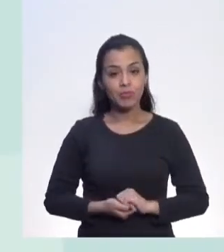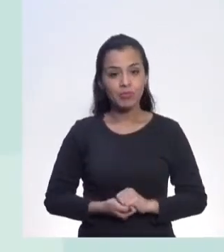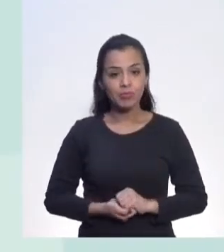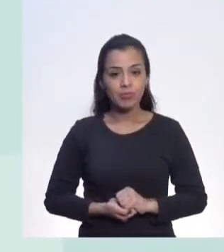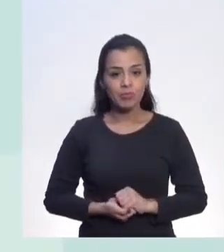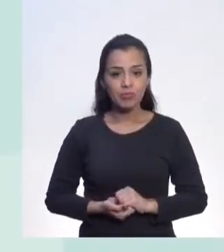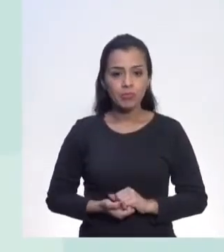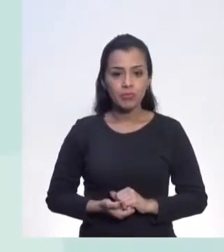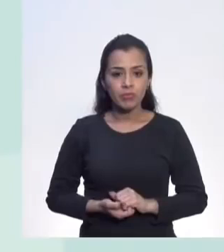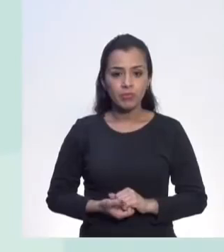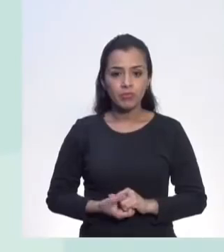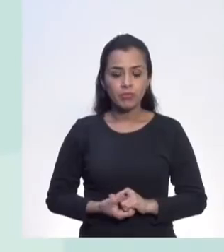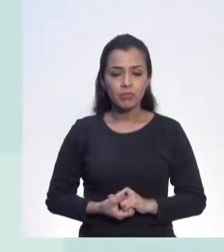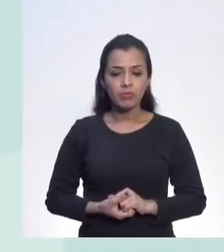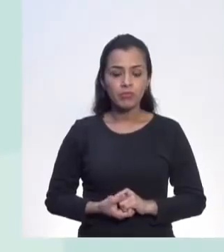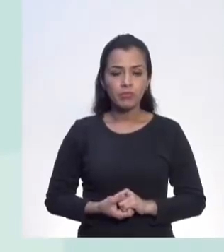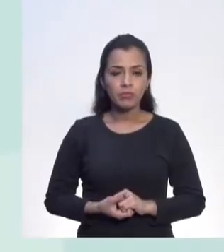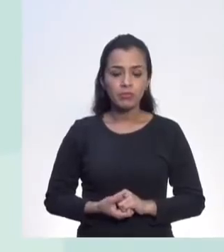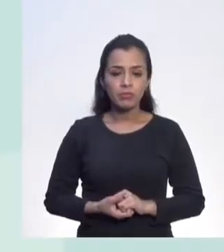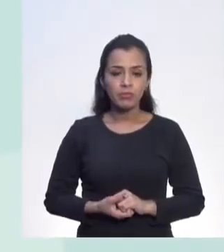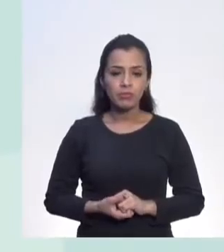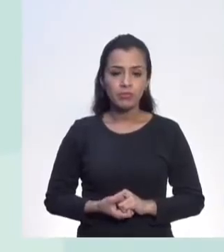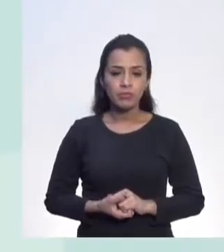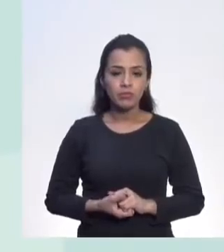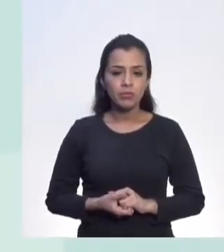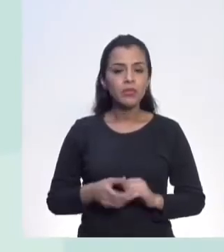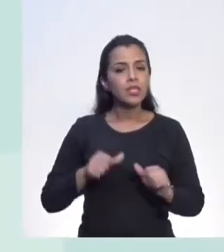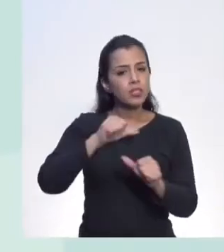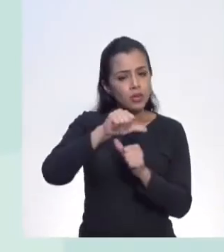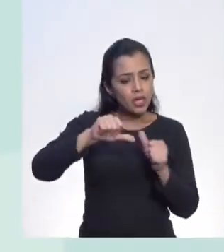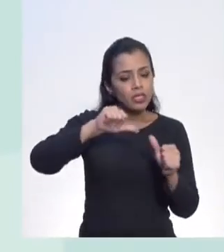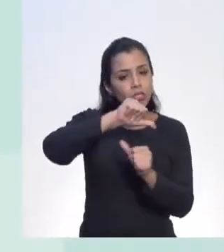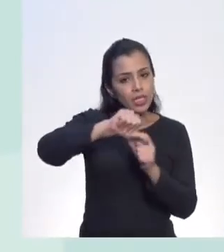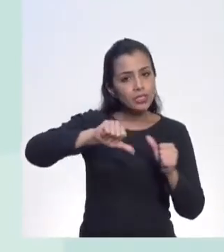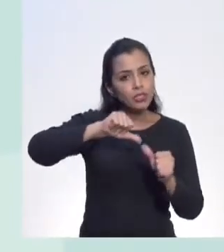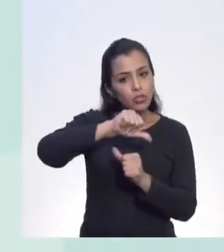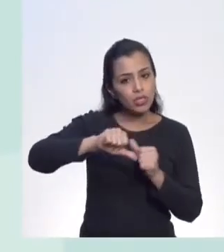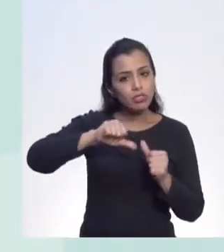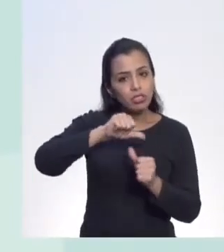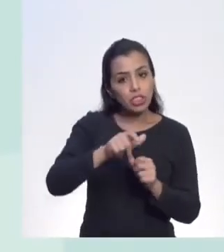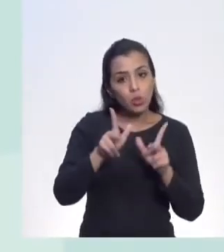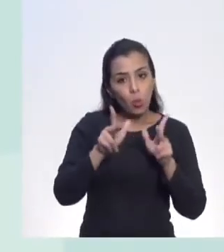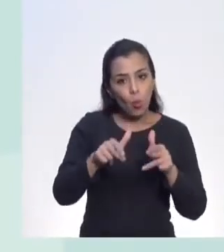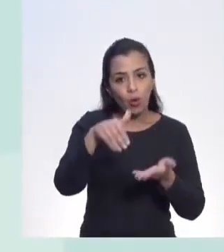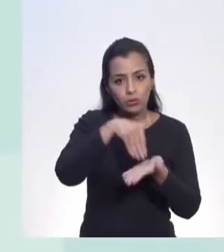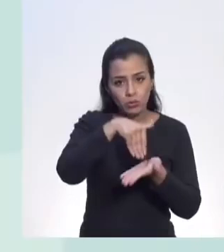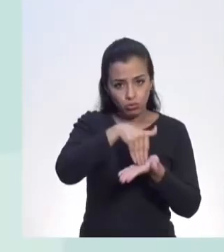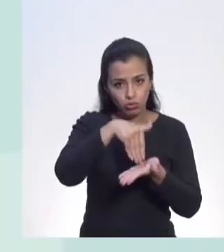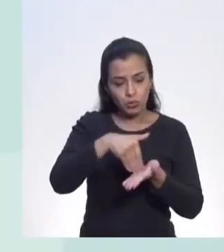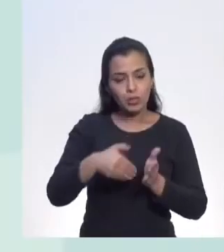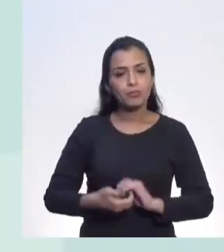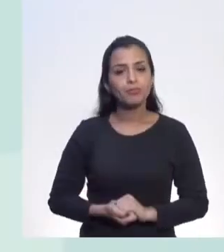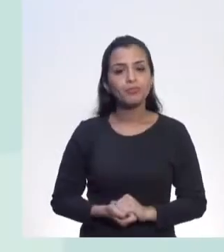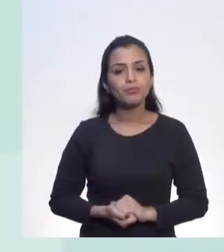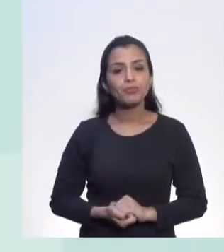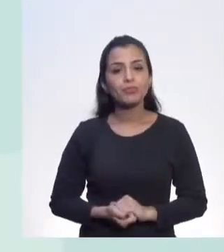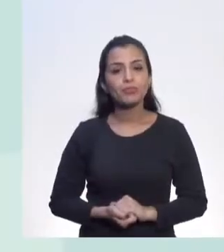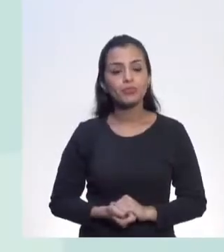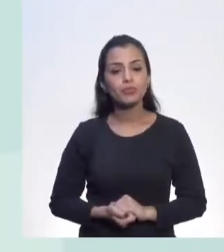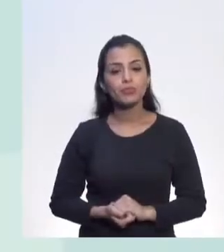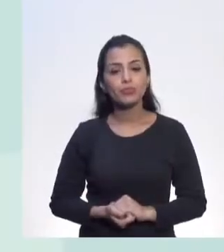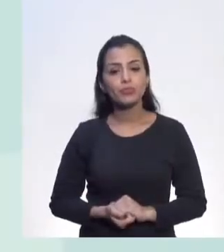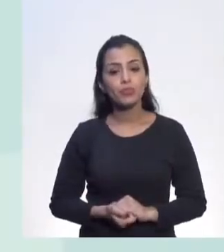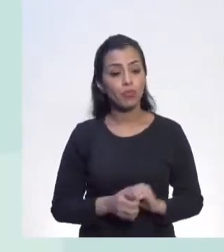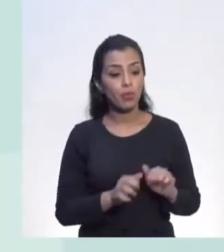O. Ok, pessoal? E vou inverter as 2 últimas. Muito bem. E, por fim, vou colocar